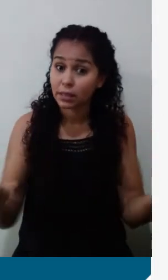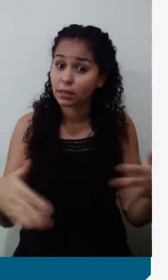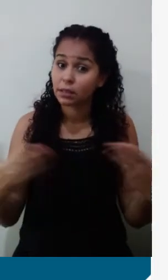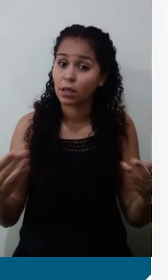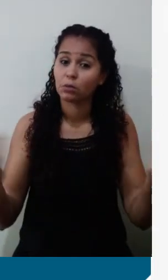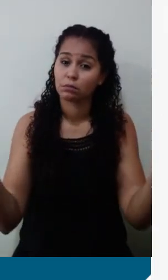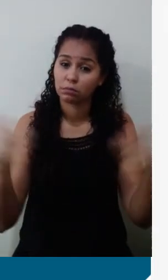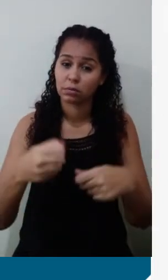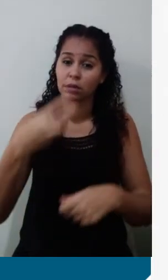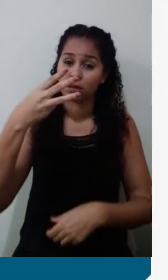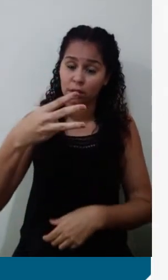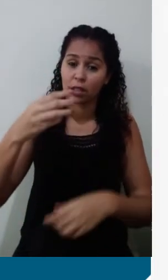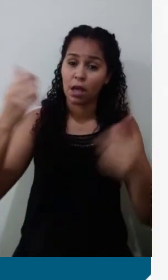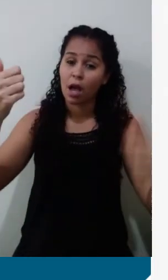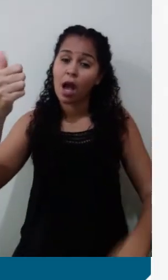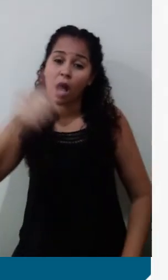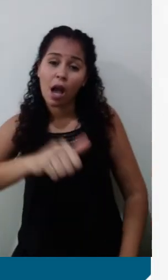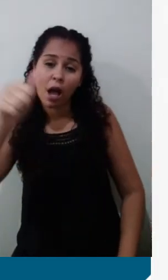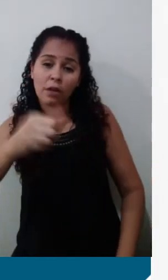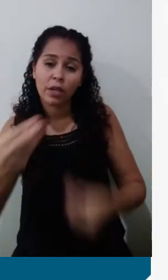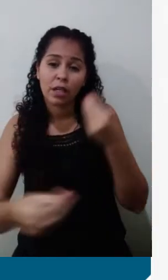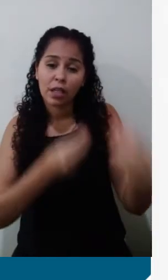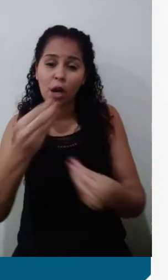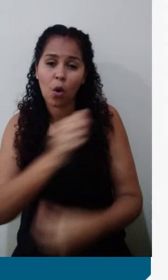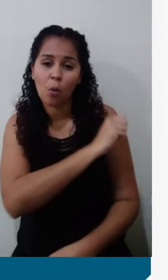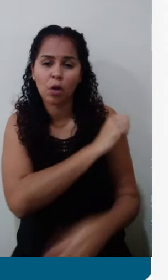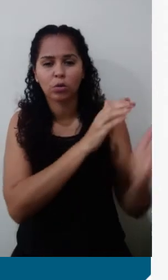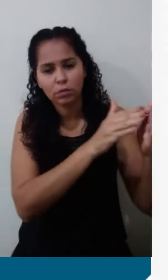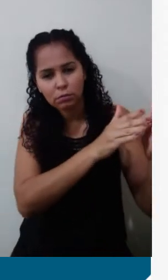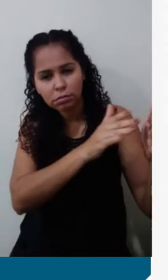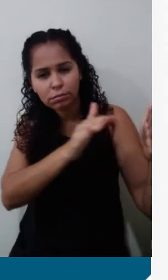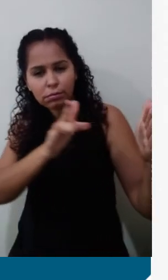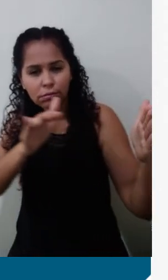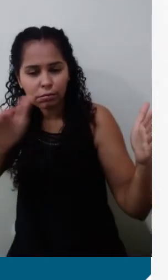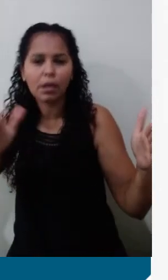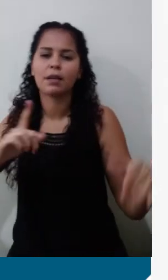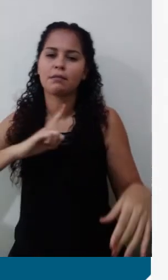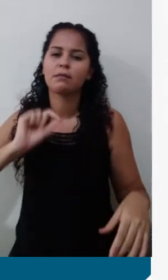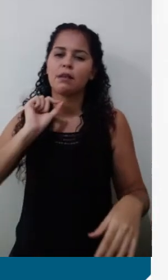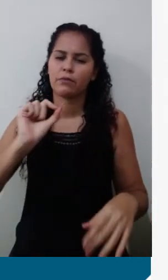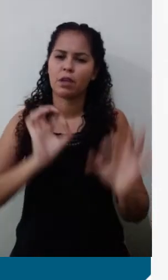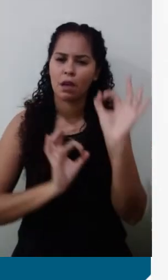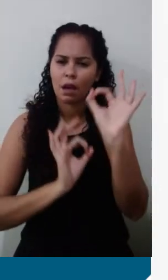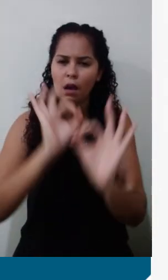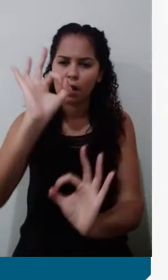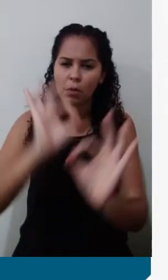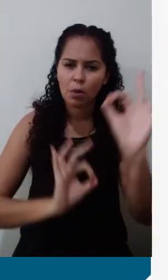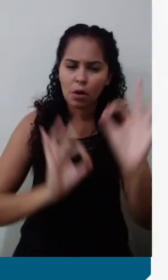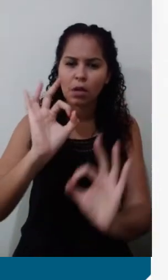justamente isso, o quanto o aluno caminhou para chegar àquele resultado. Se houve um processo